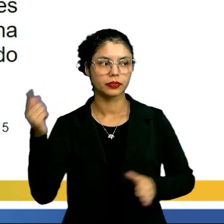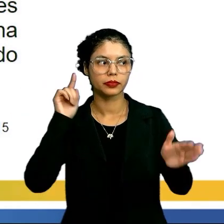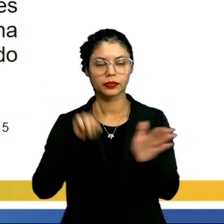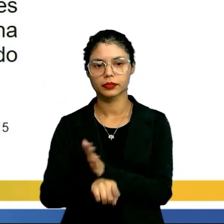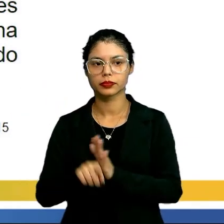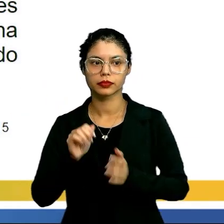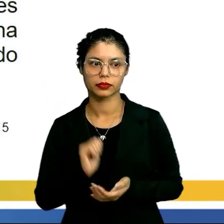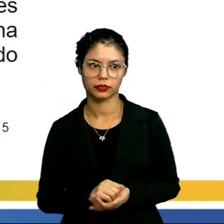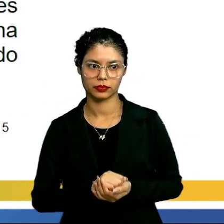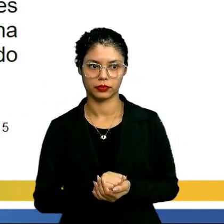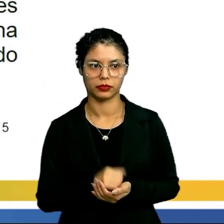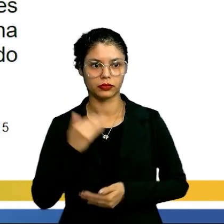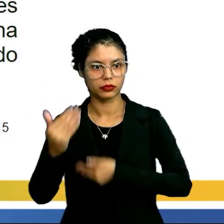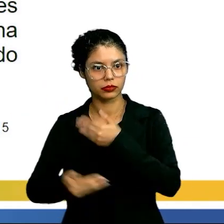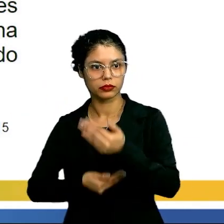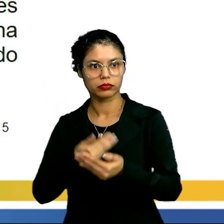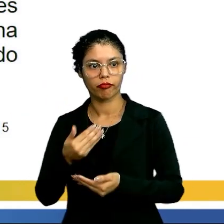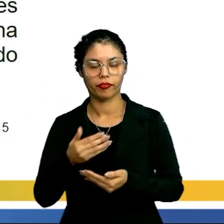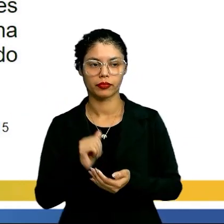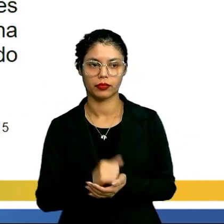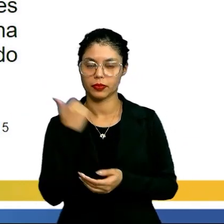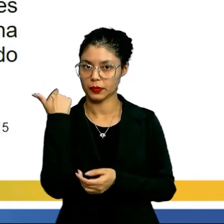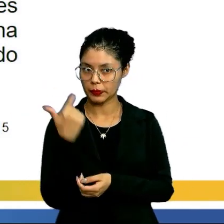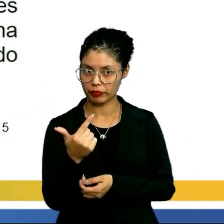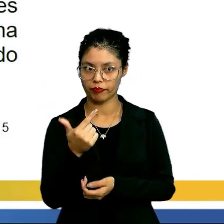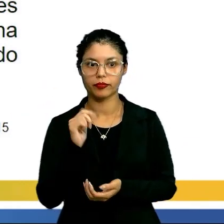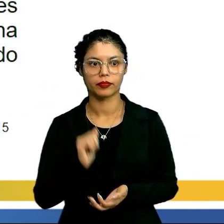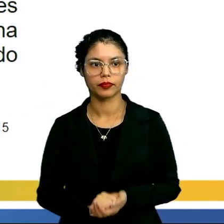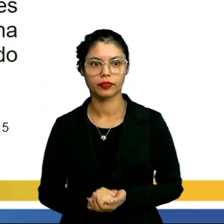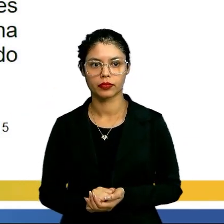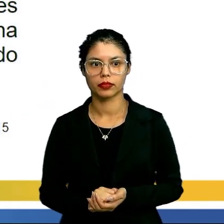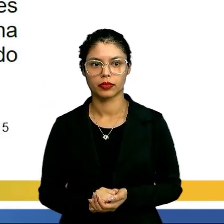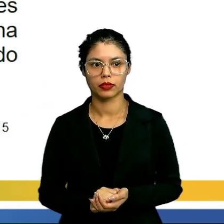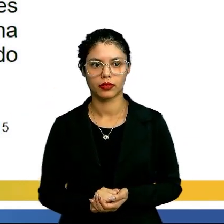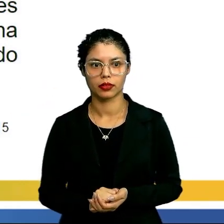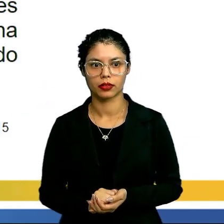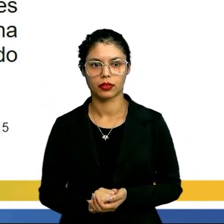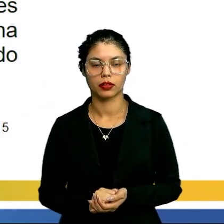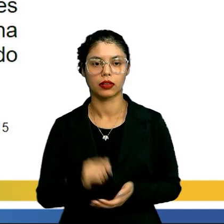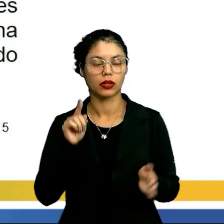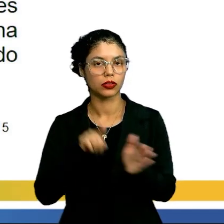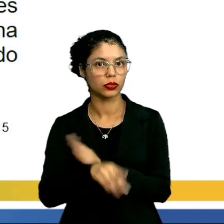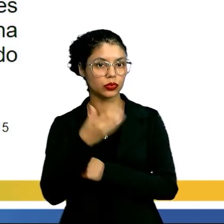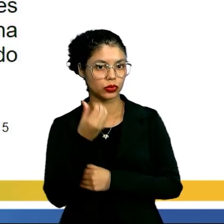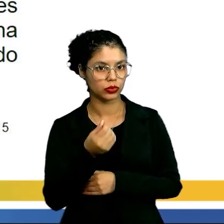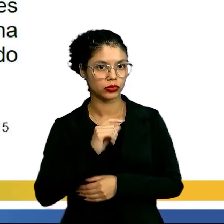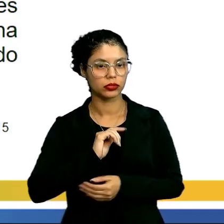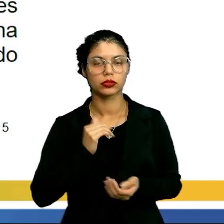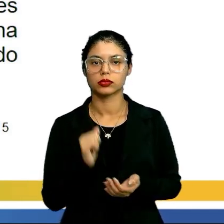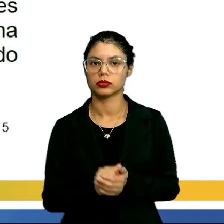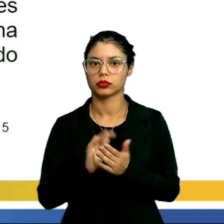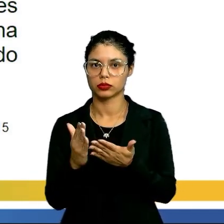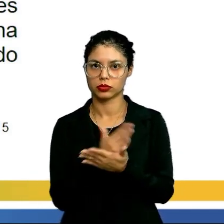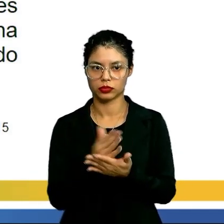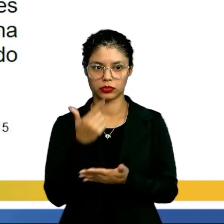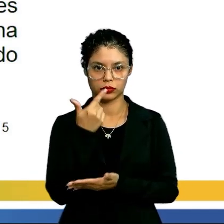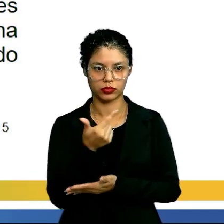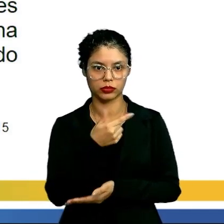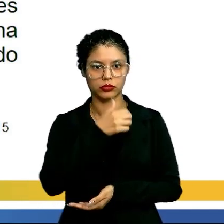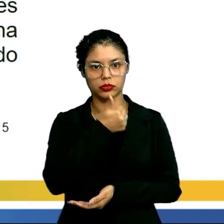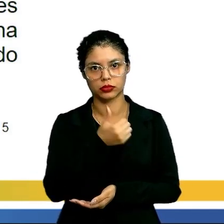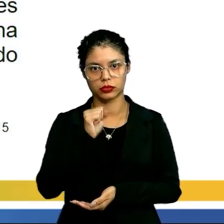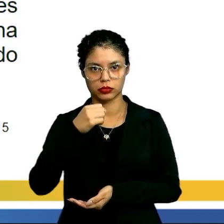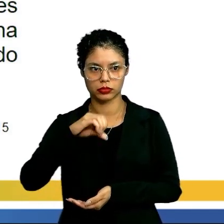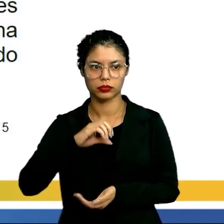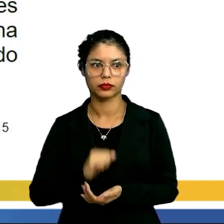questão diz o seguinte, ó. Questão 2, tá lá, questão 6, perdão, tá? No nosso livro 2, tá na página